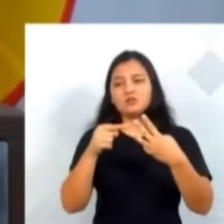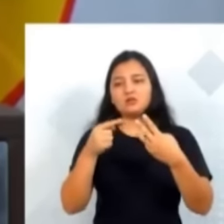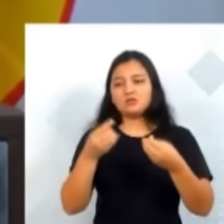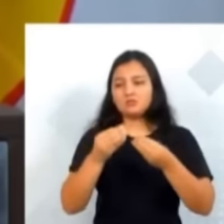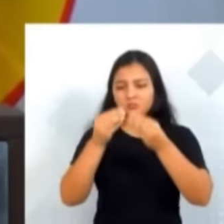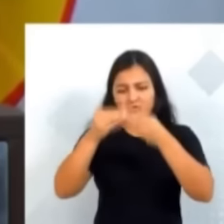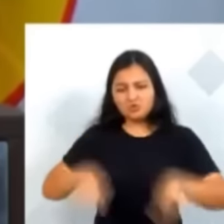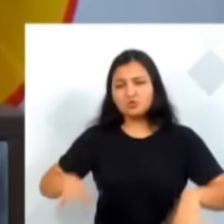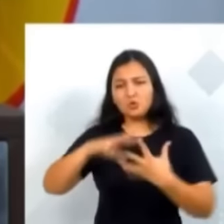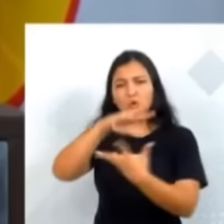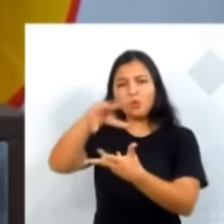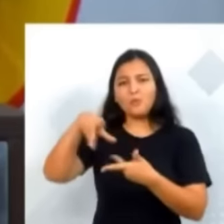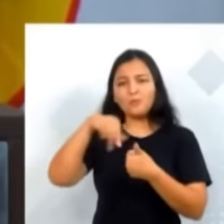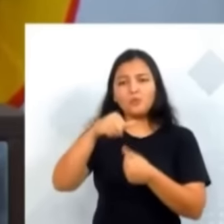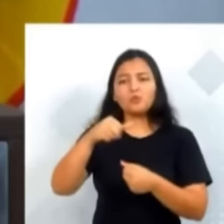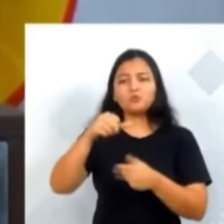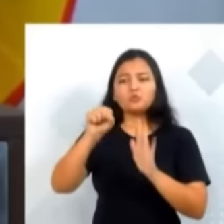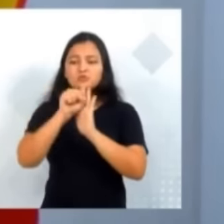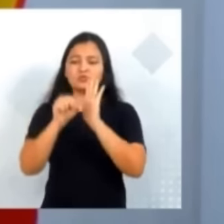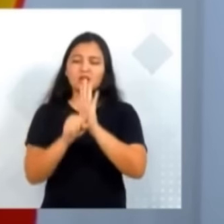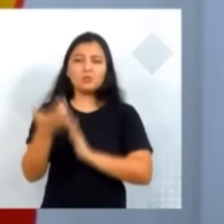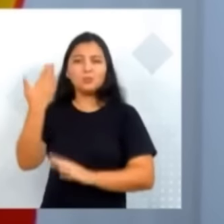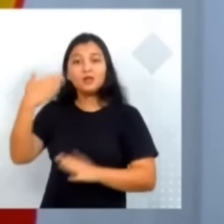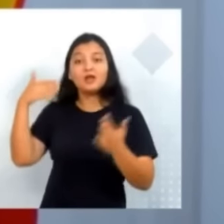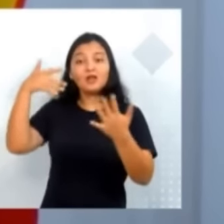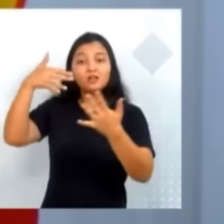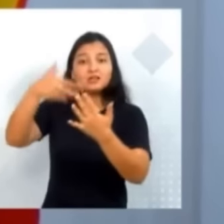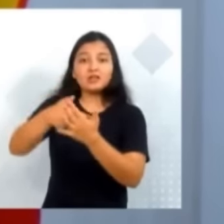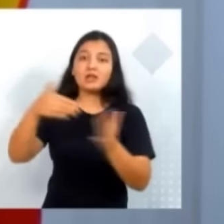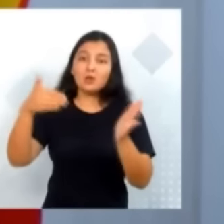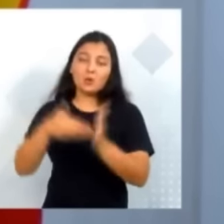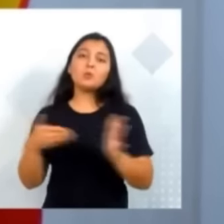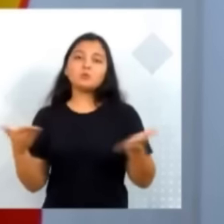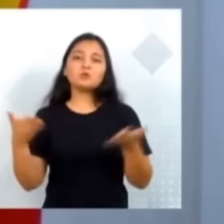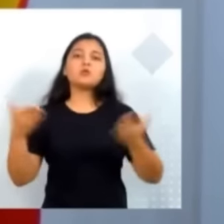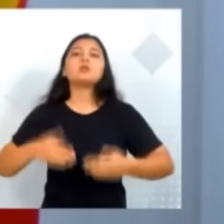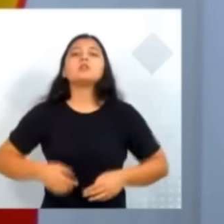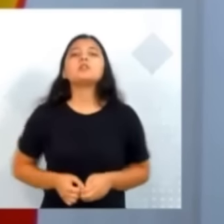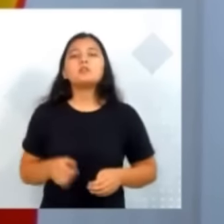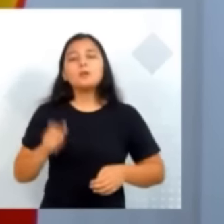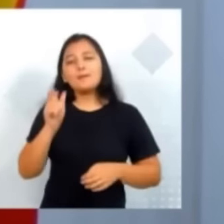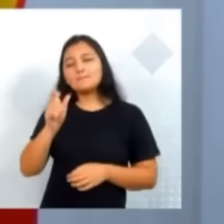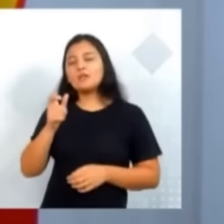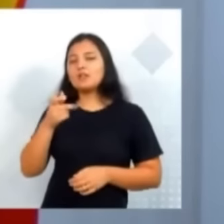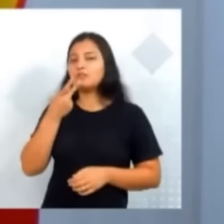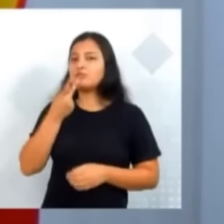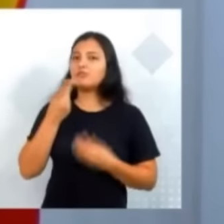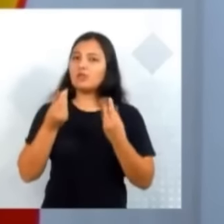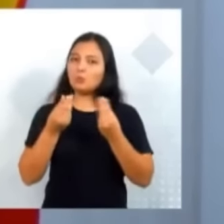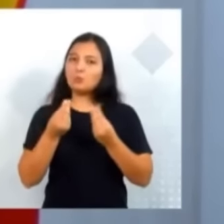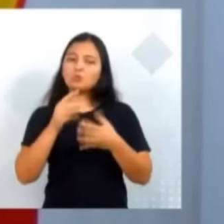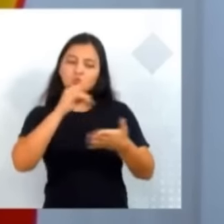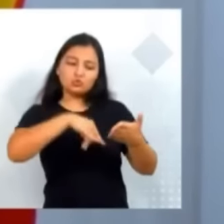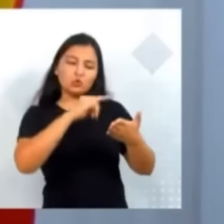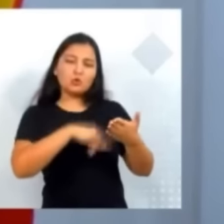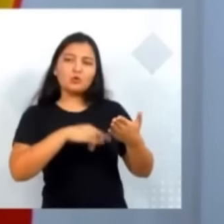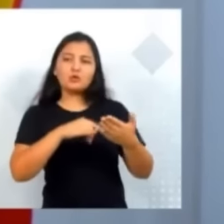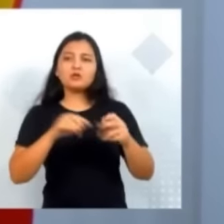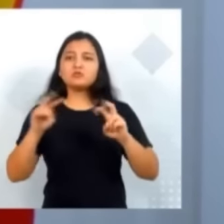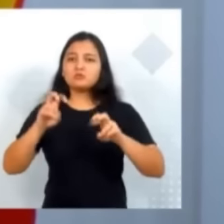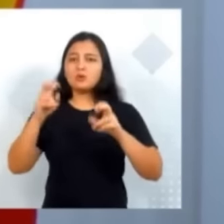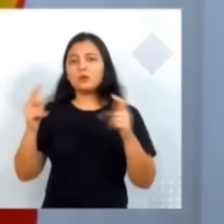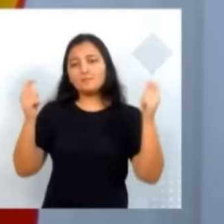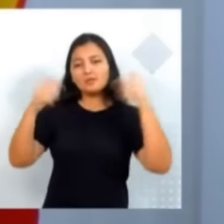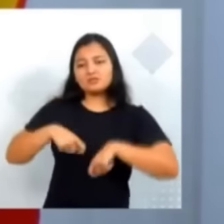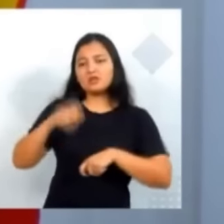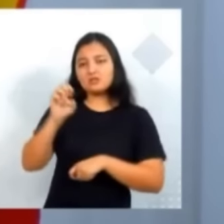todo no século passado e até hoje. Outras palavras muito, muito recorrentes nesse documento, na verdade, mostram a capacidade